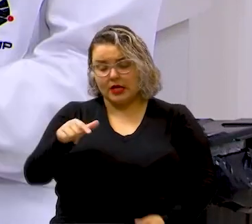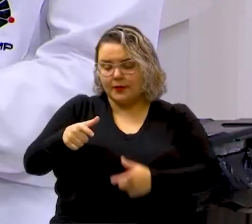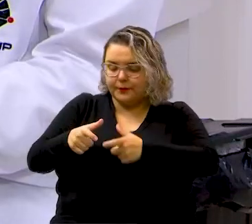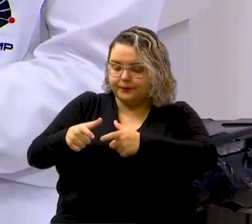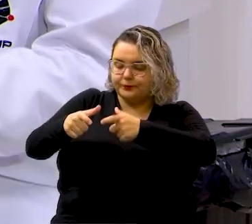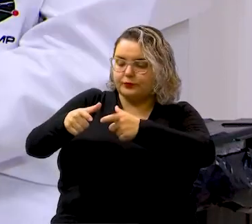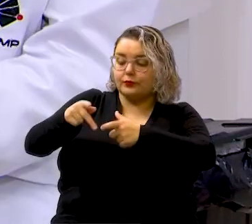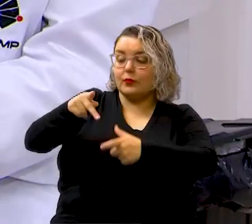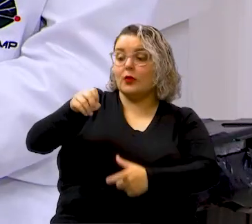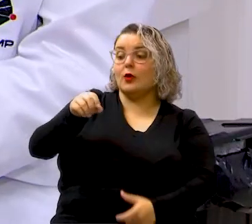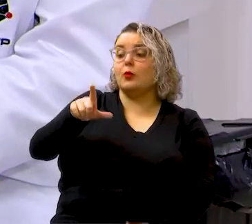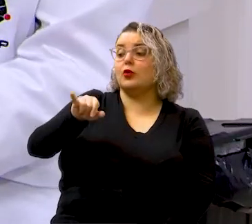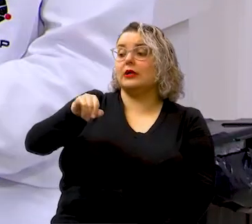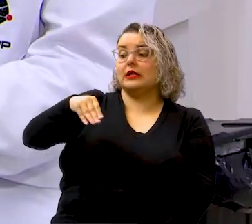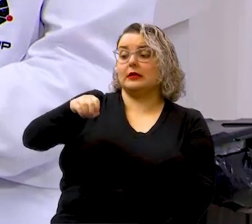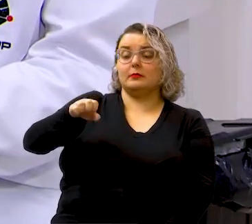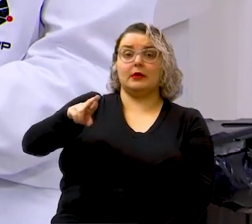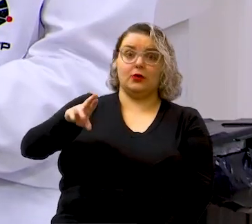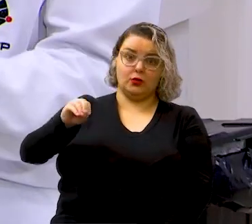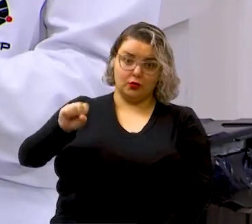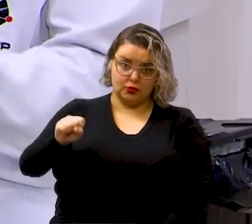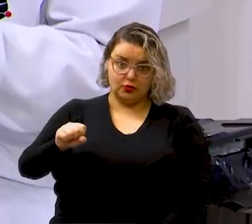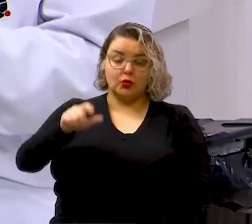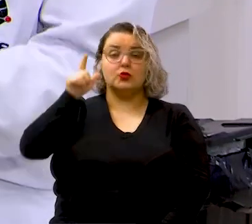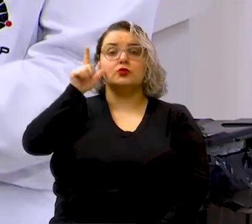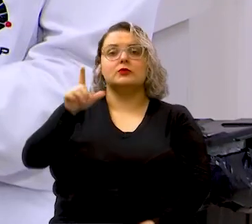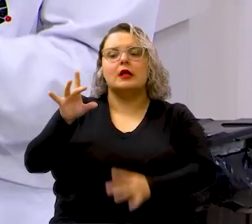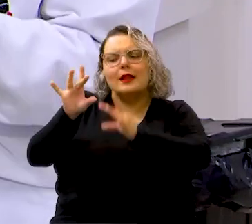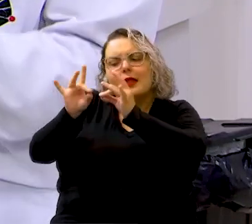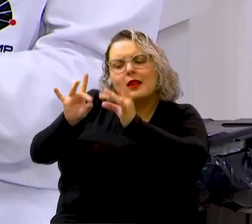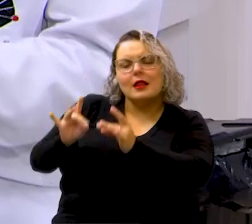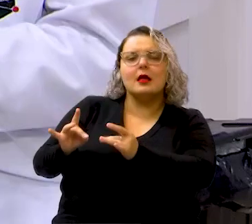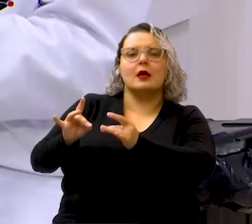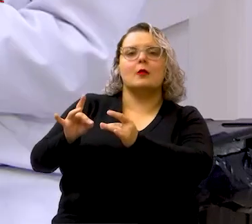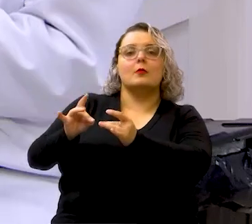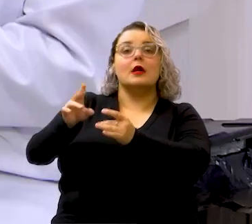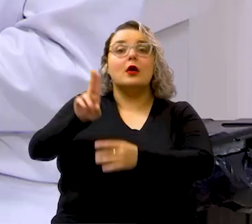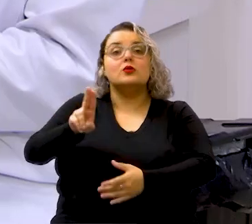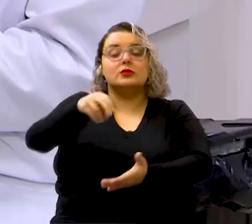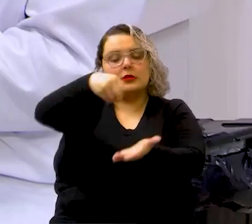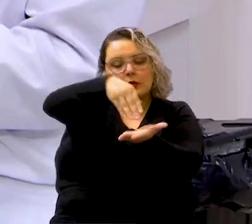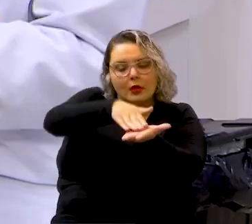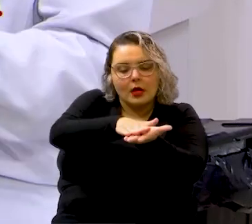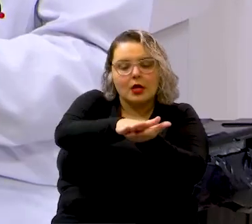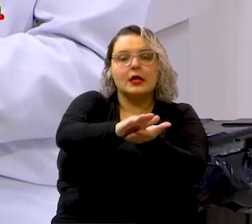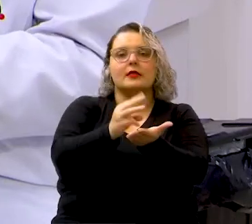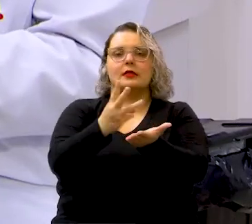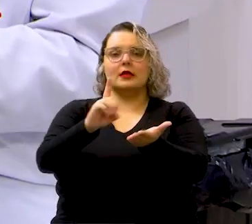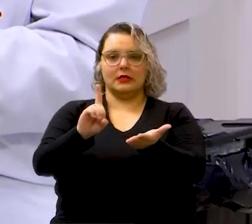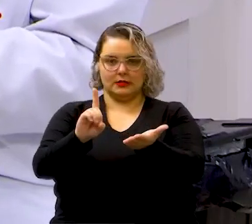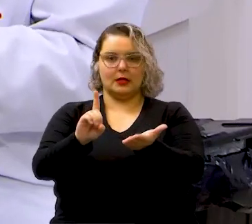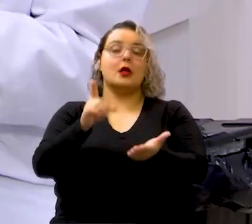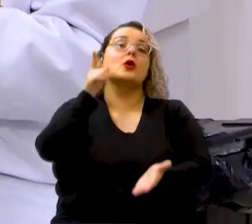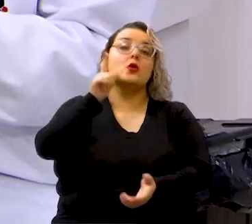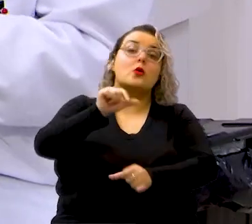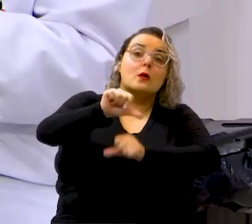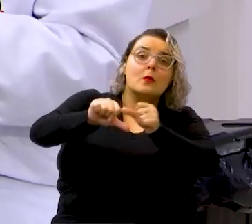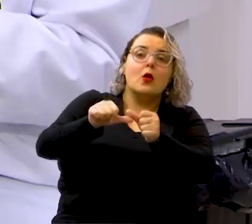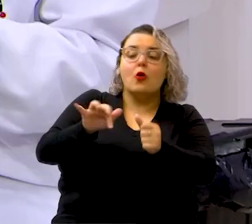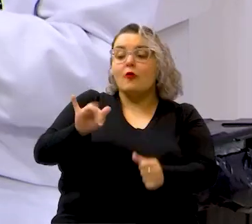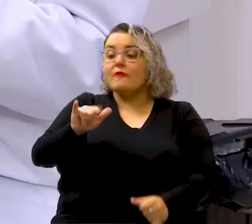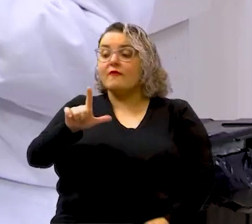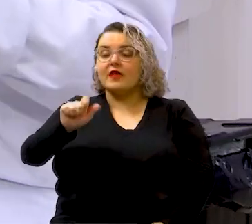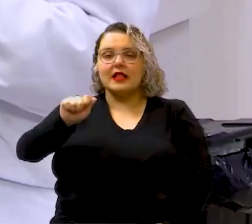as cápsulas de polímeros, porque a gente consegue produzir filamentos para utilizar em impressão 3D. Então a gente consegue transformar